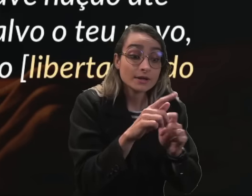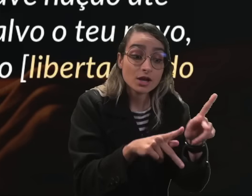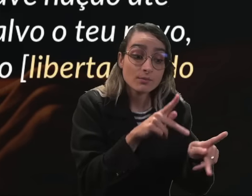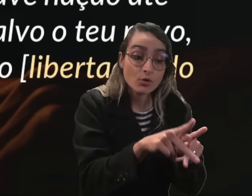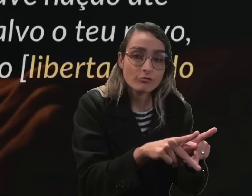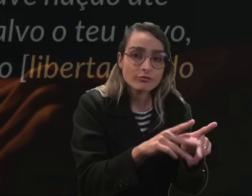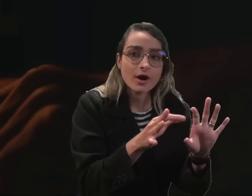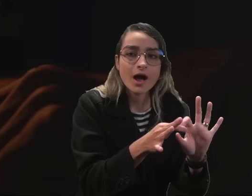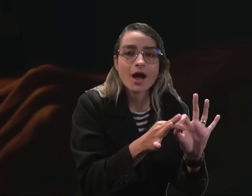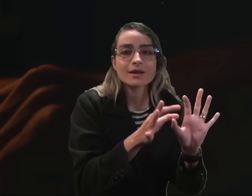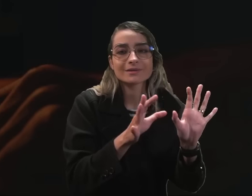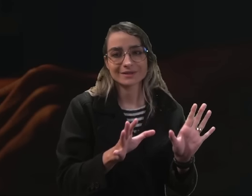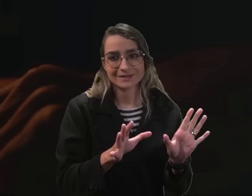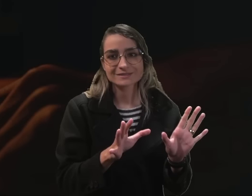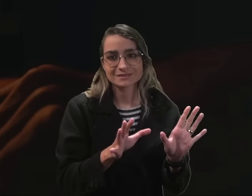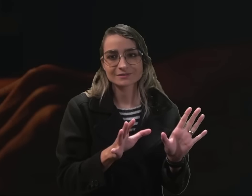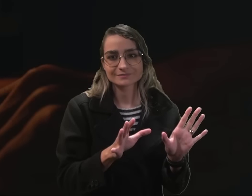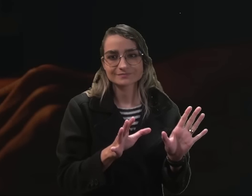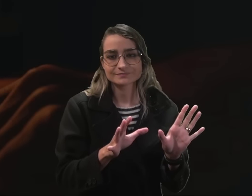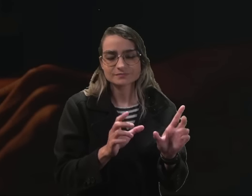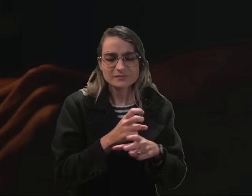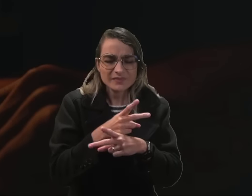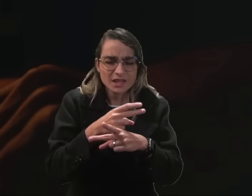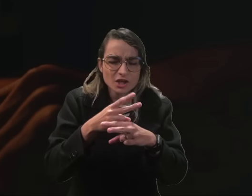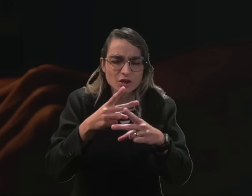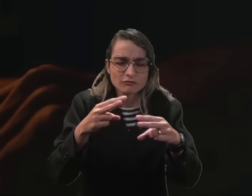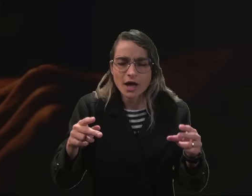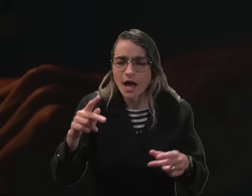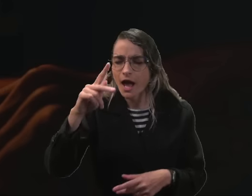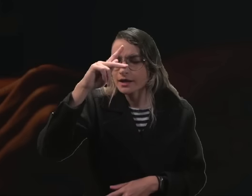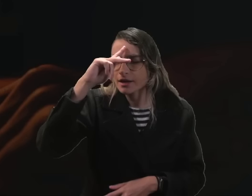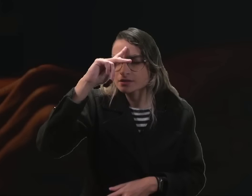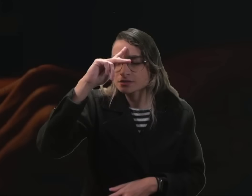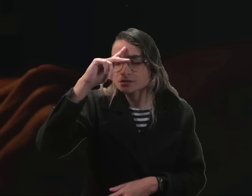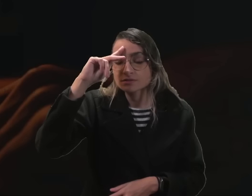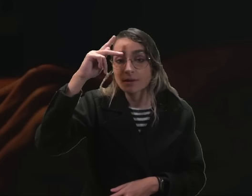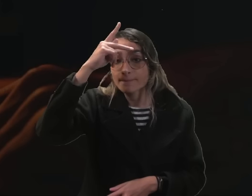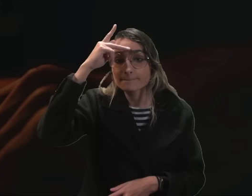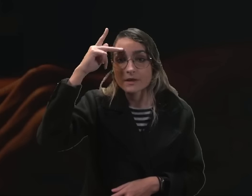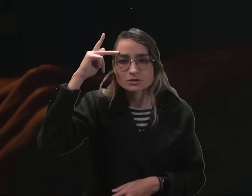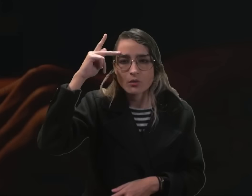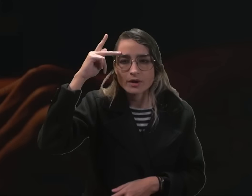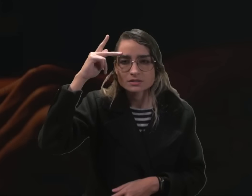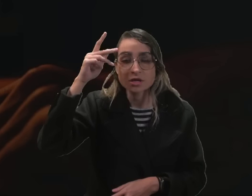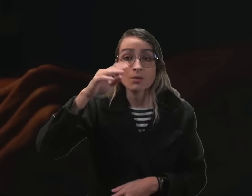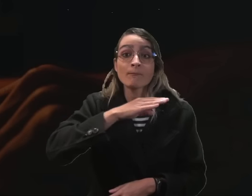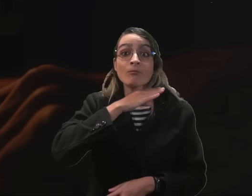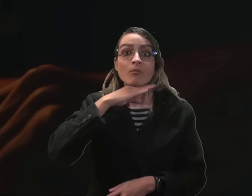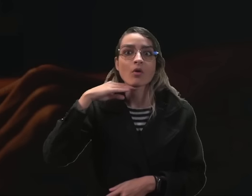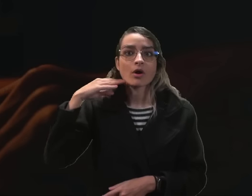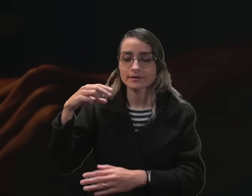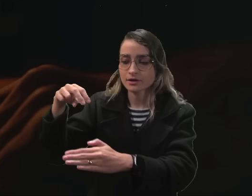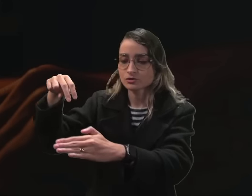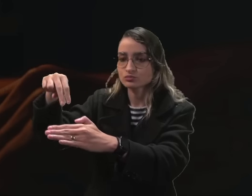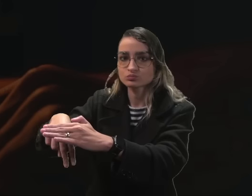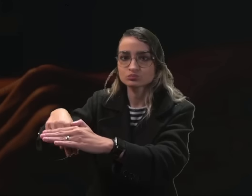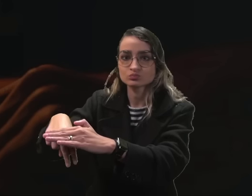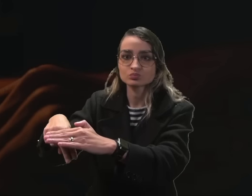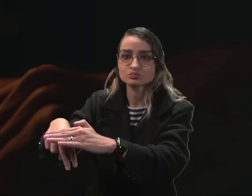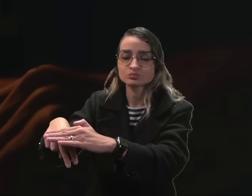e muitos dos que dormem no pó da terra ressuscitarão haverá uma ressurreição especial uns para vida eterna e outros para